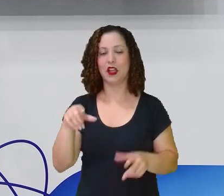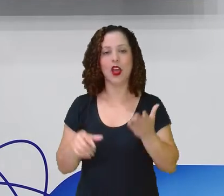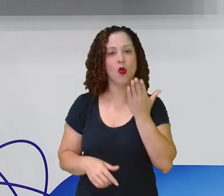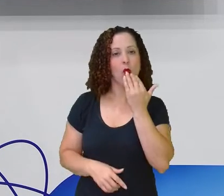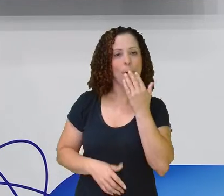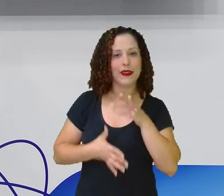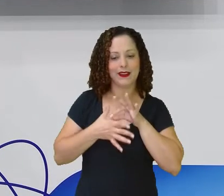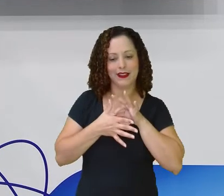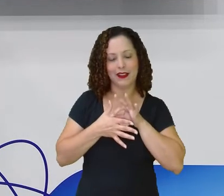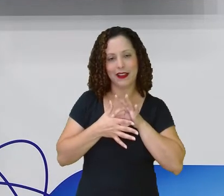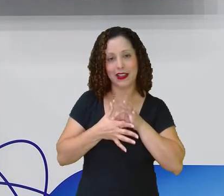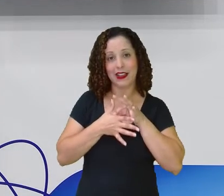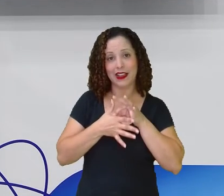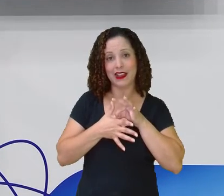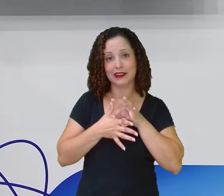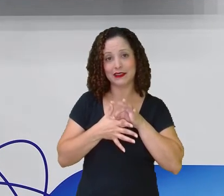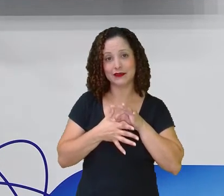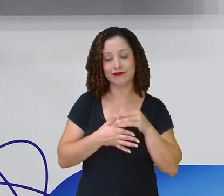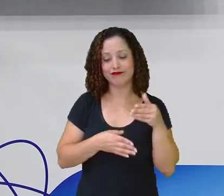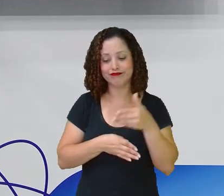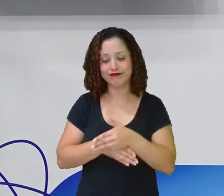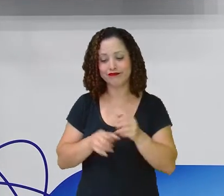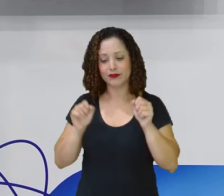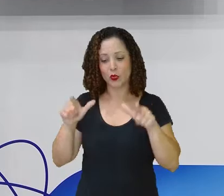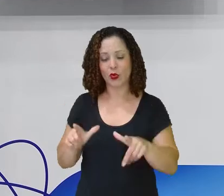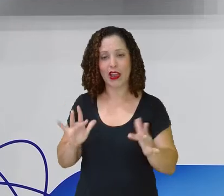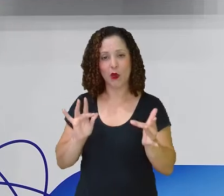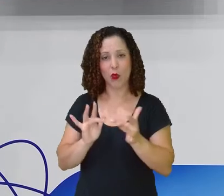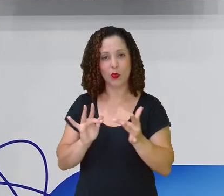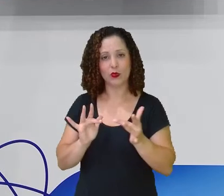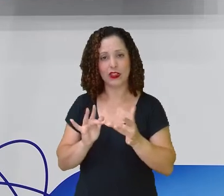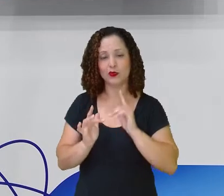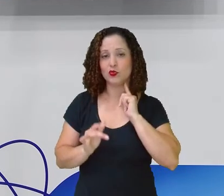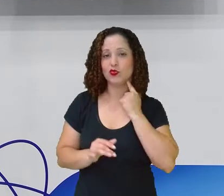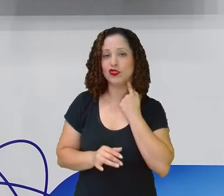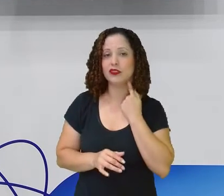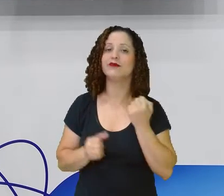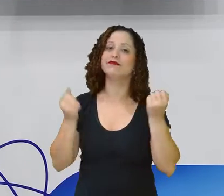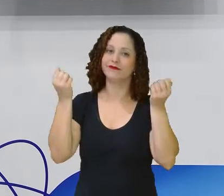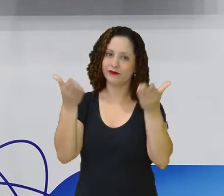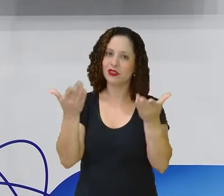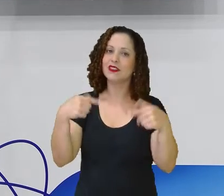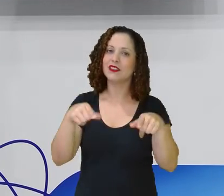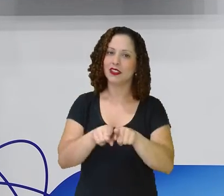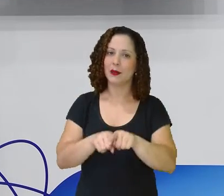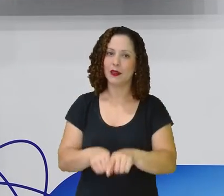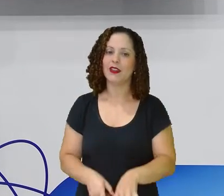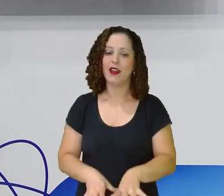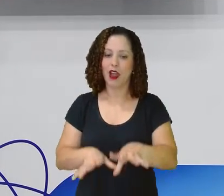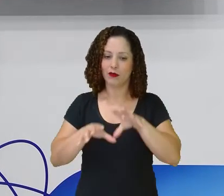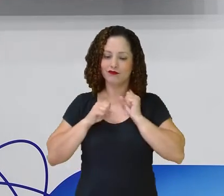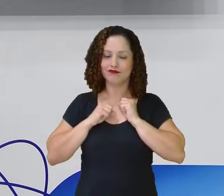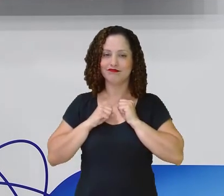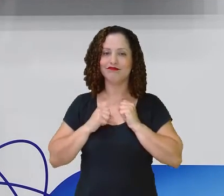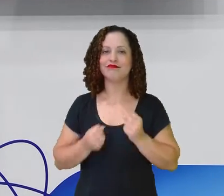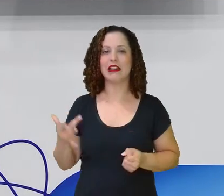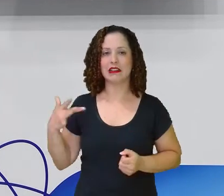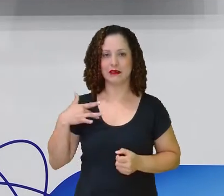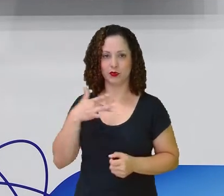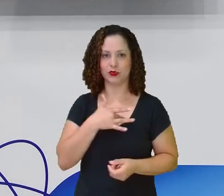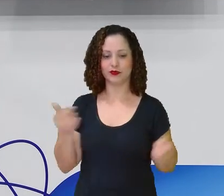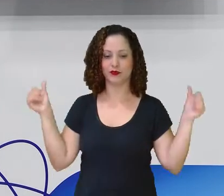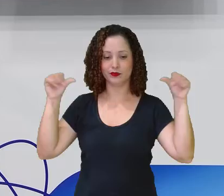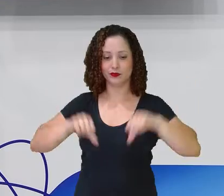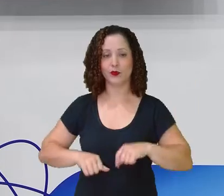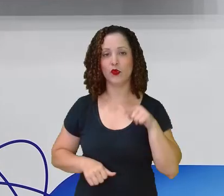por exemplo, que esteve num solo contaminado, provavelmente há uma probabilidade de você se contaminar também. Se você vai tomar banho